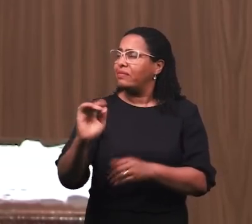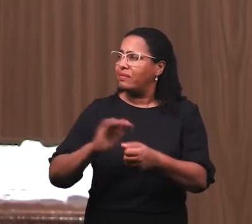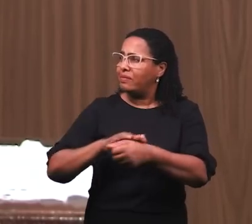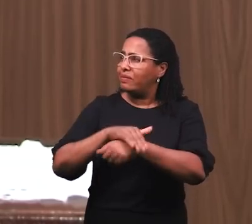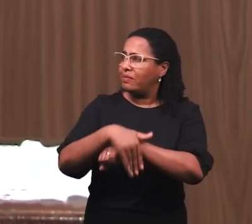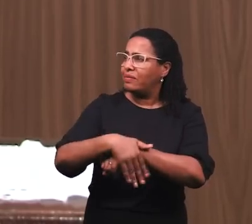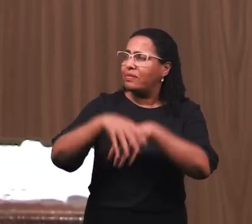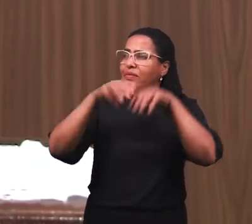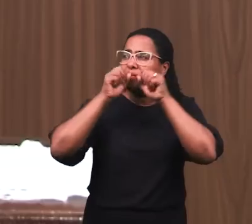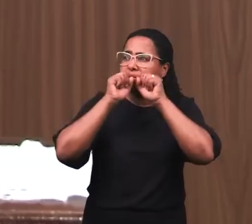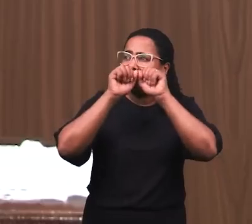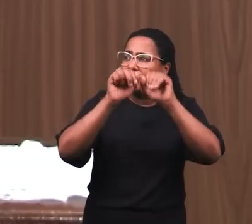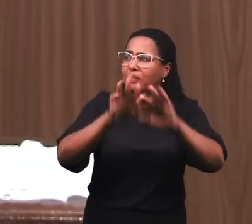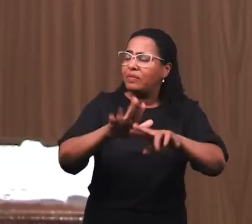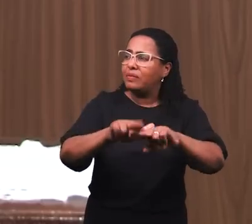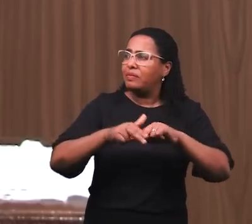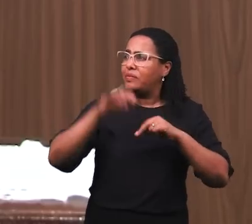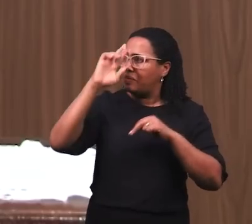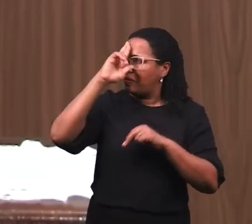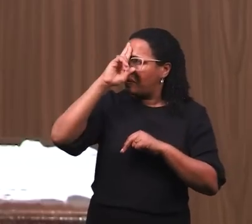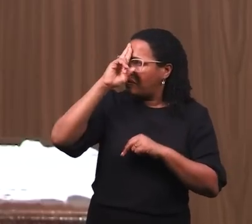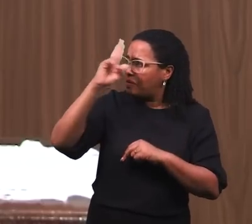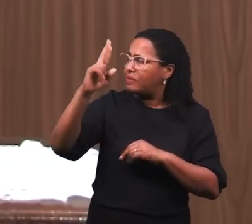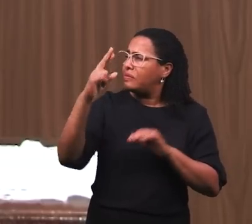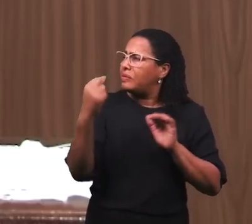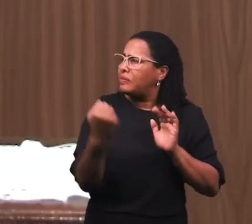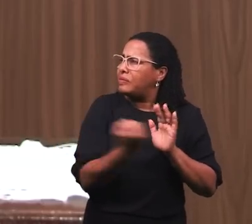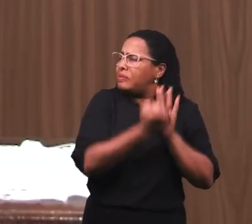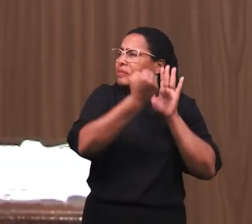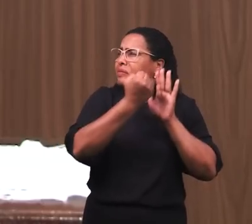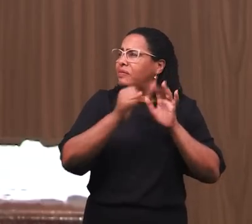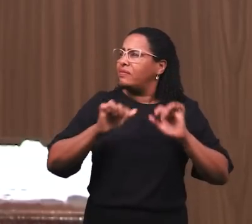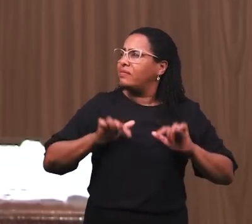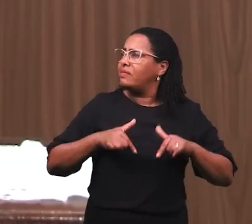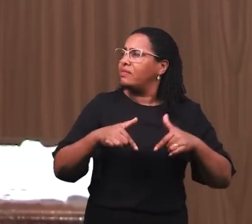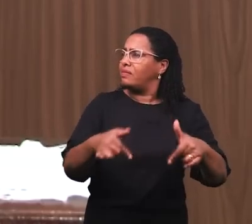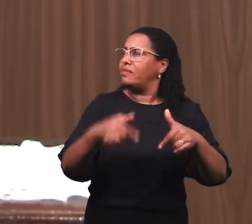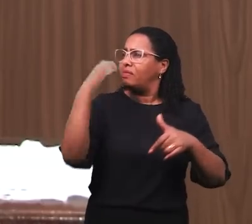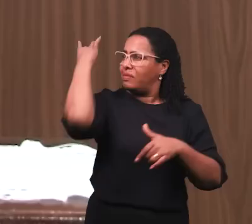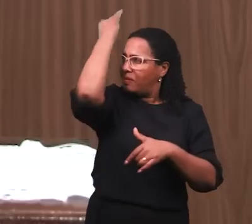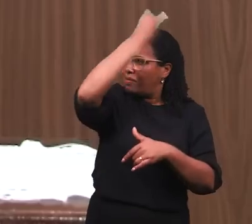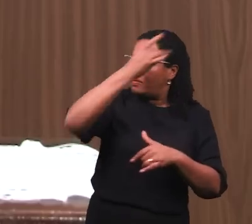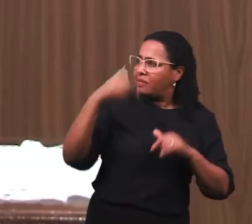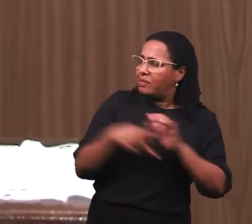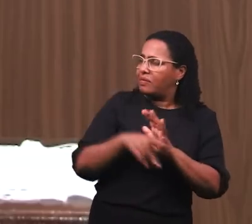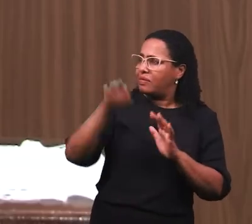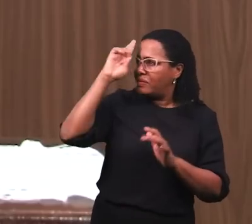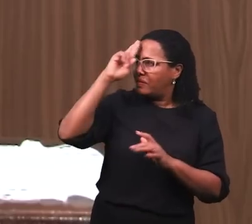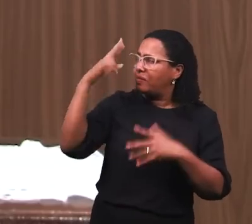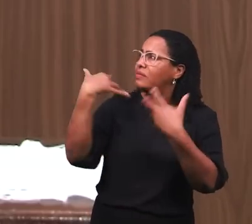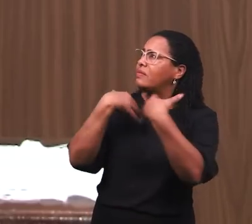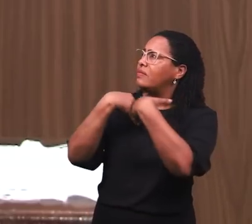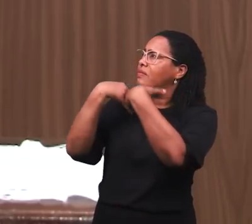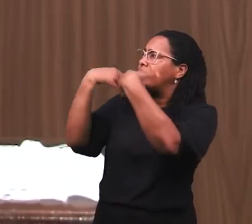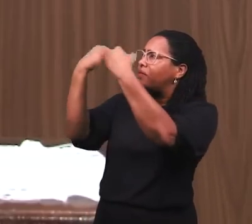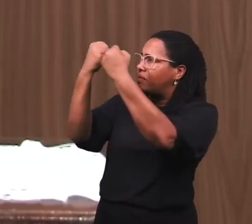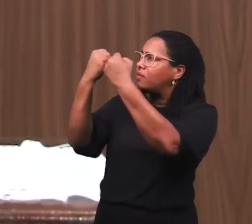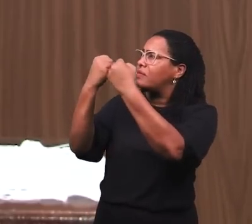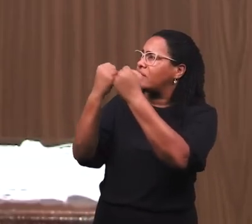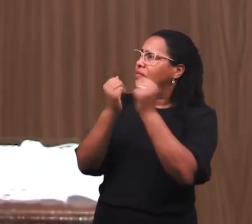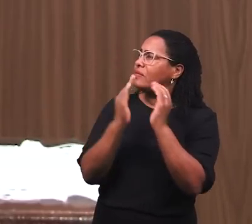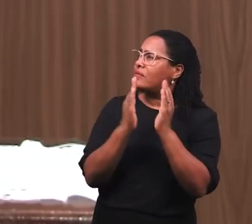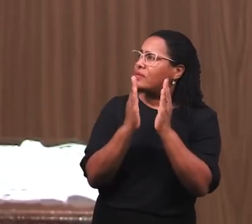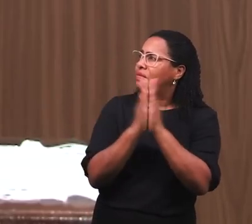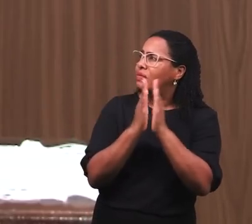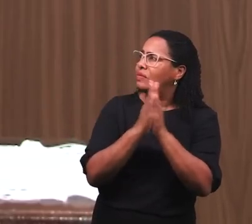nesta noite, abençoado por Ti e que sejam marcados pela operação do Teu Santo Espírito. Recebe assim, Senhor,